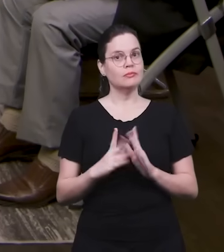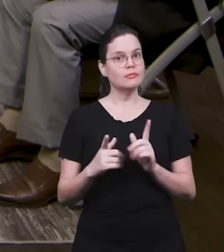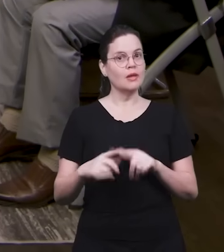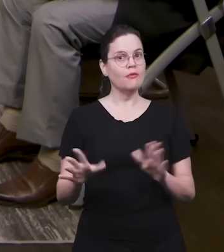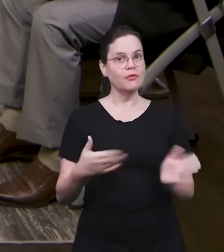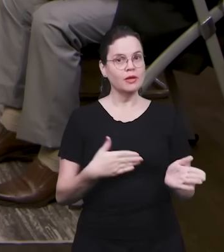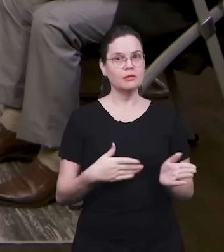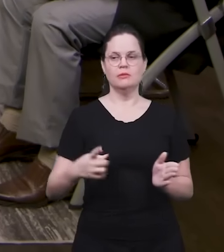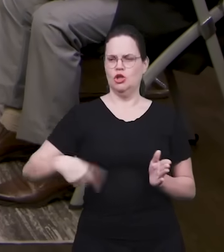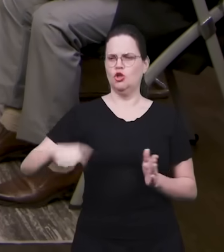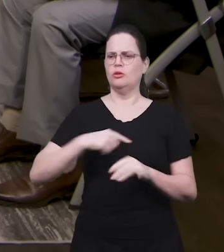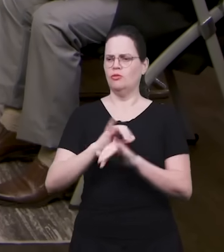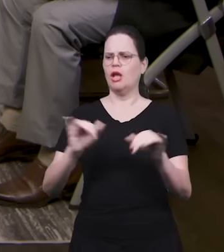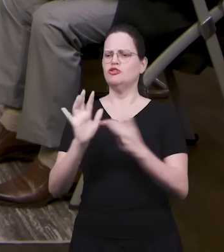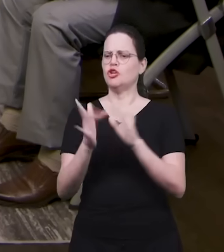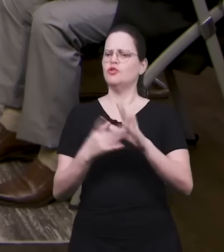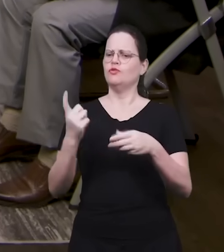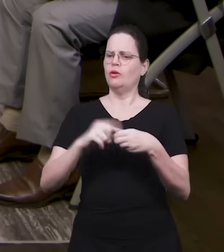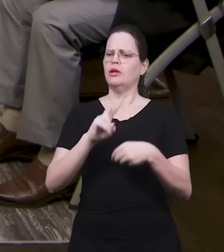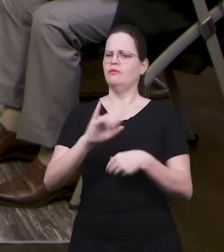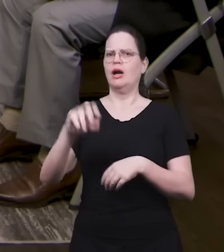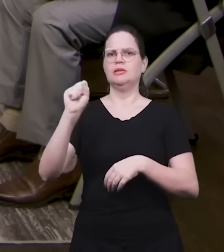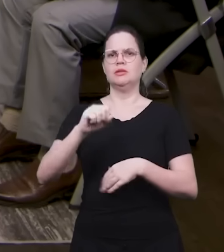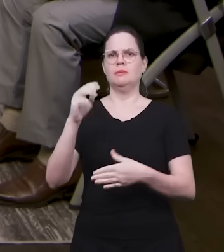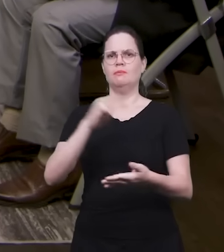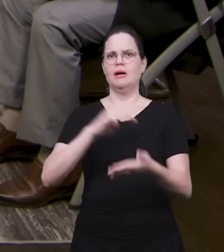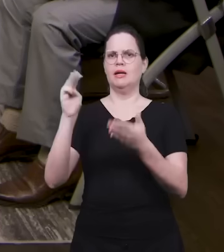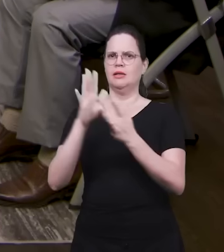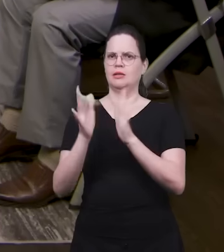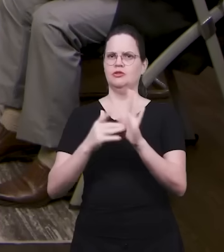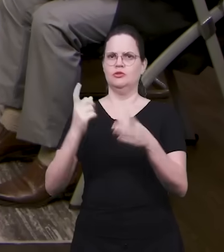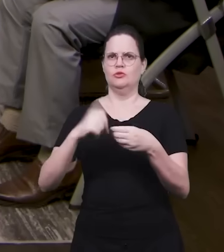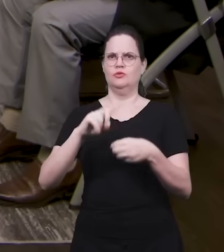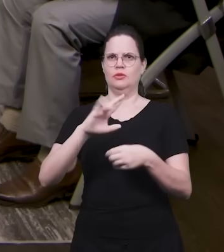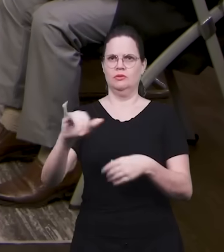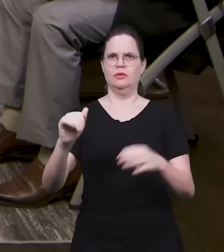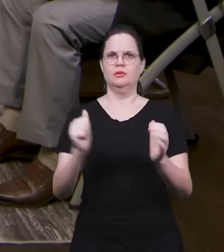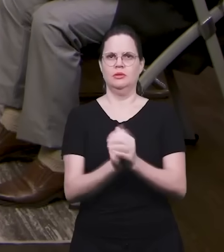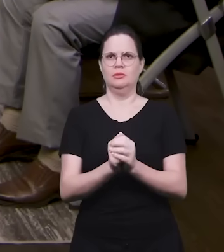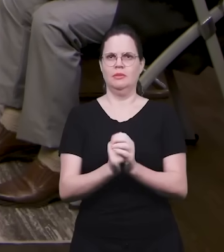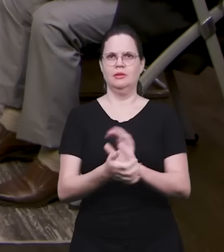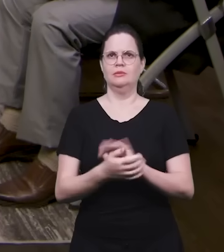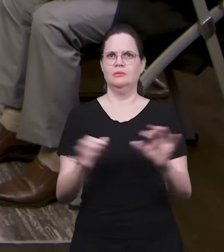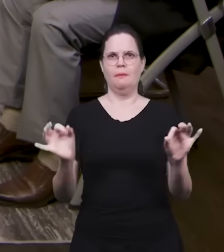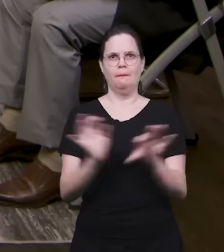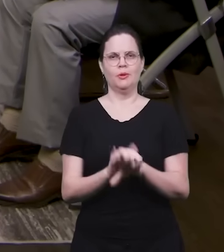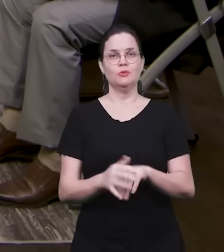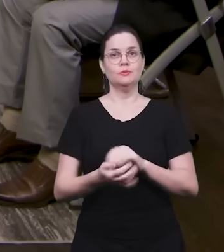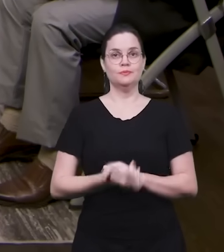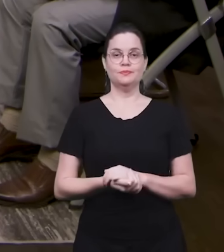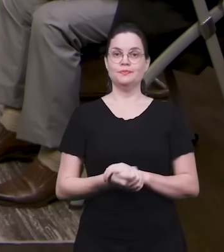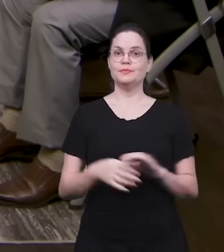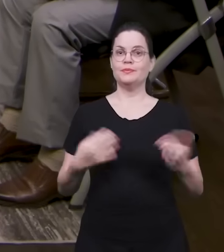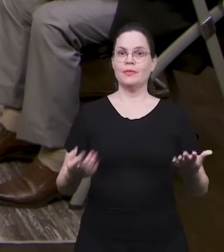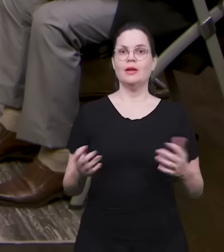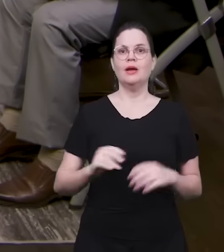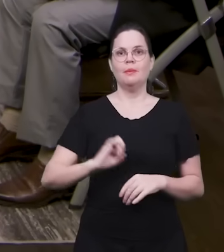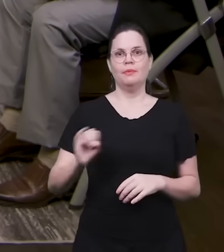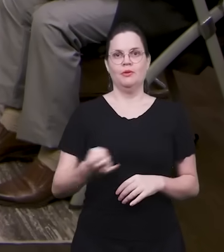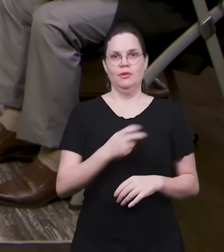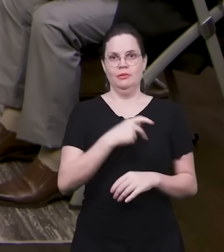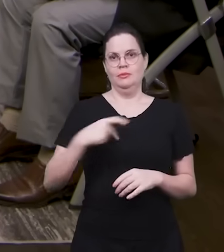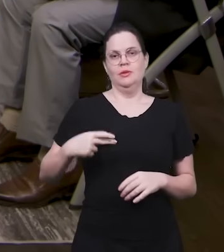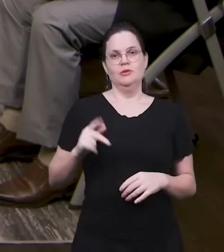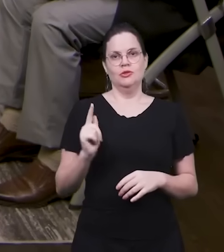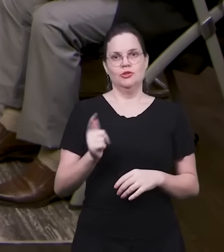e nós estamos dizendo, Jesus vem, Maranata, o Senhor Jesus vem. Louvado seja o Senhor. Pronto? Muito bem. Aproveitando que o pastor Gideuti